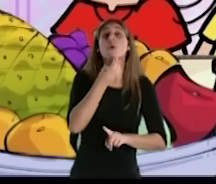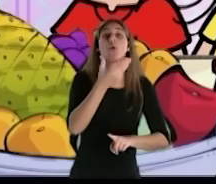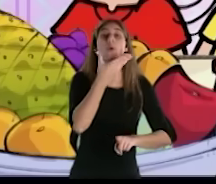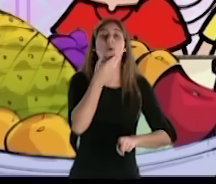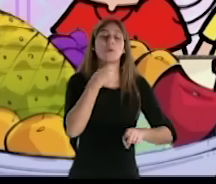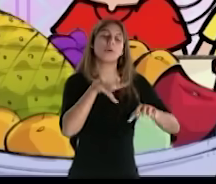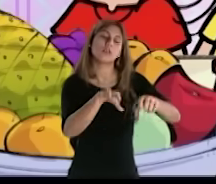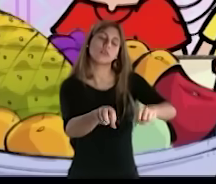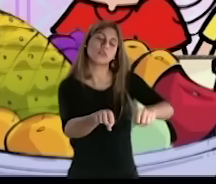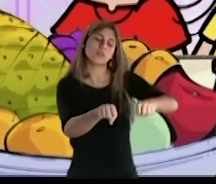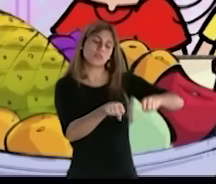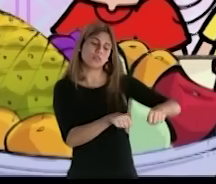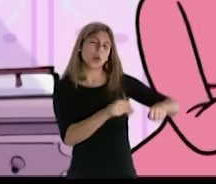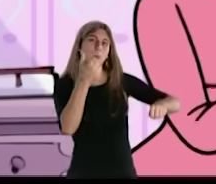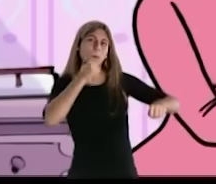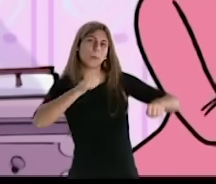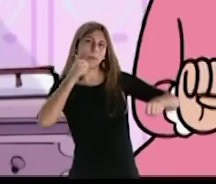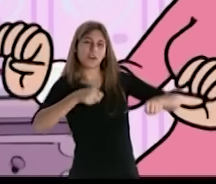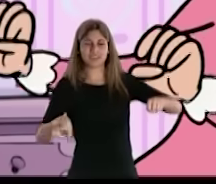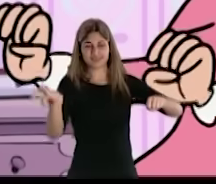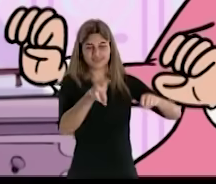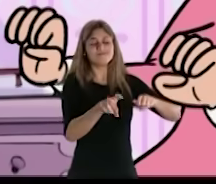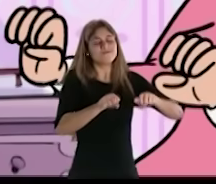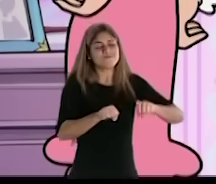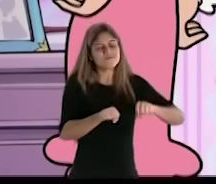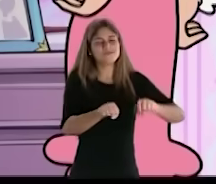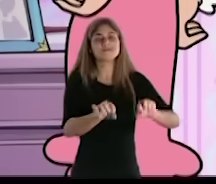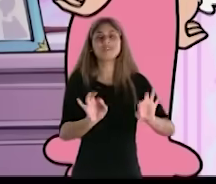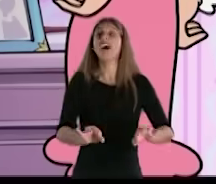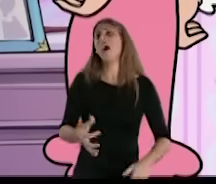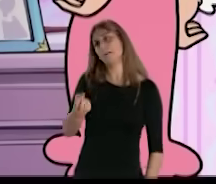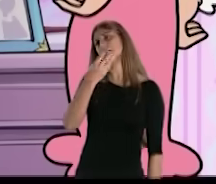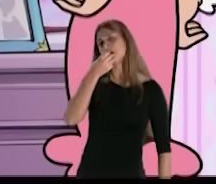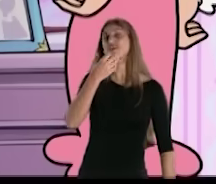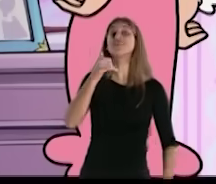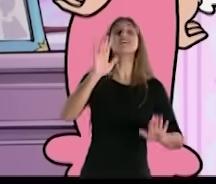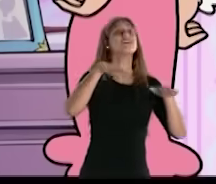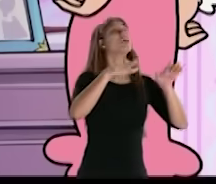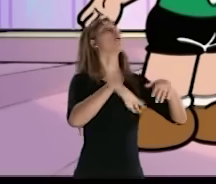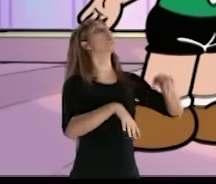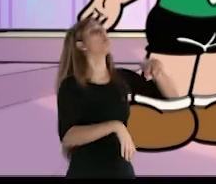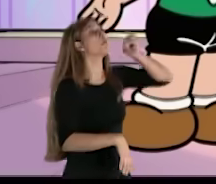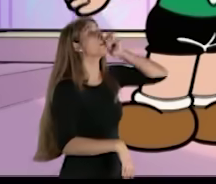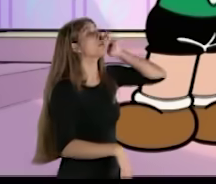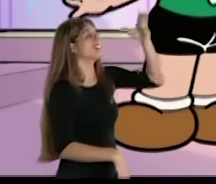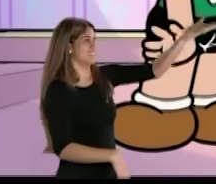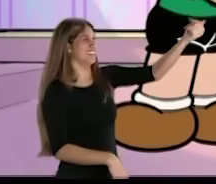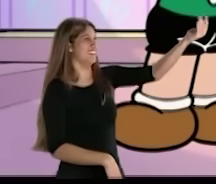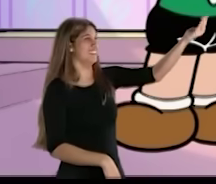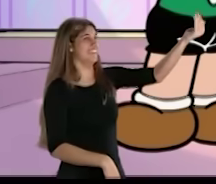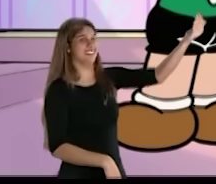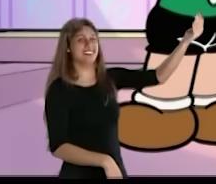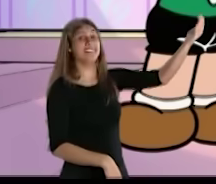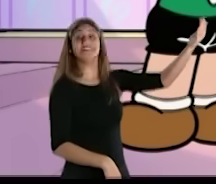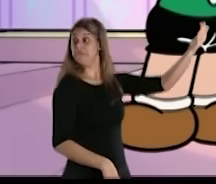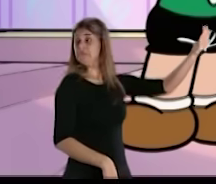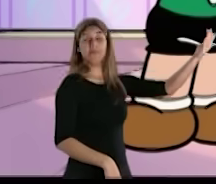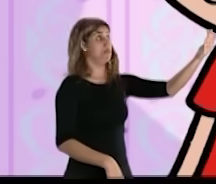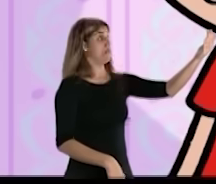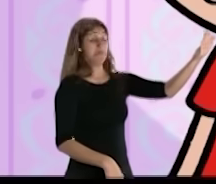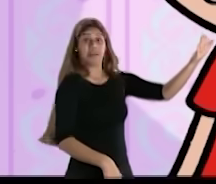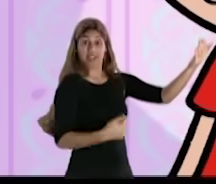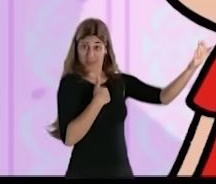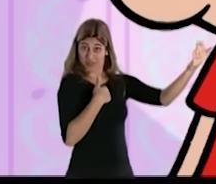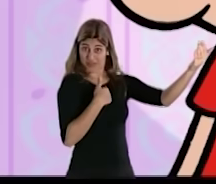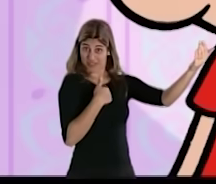cavaleiro deve puxar a cadeira para a dama. Ah, bom, por que a senhorita não disse logo? Senhorita, por favor